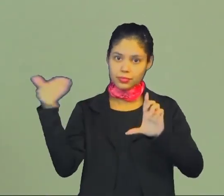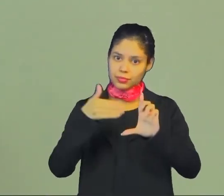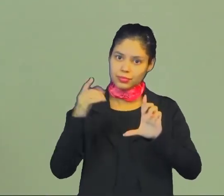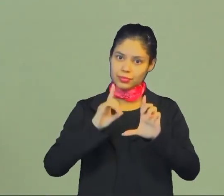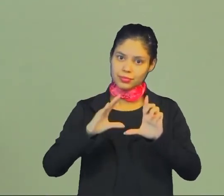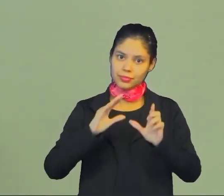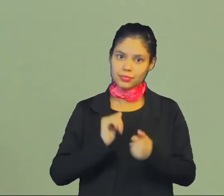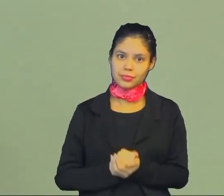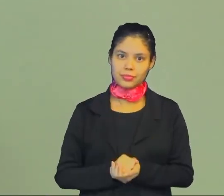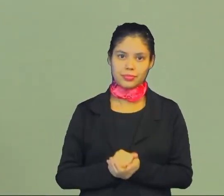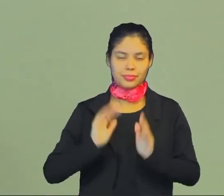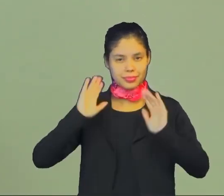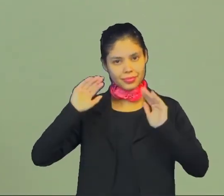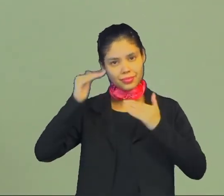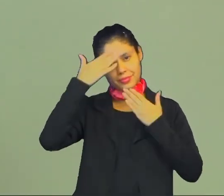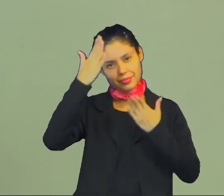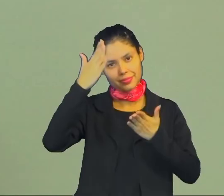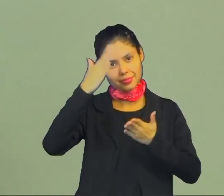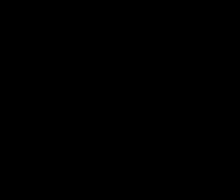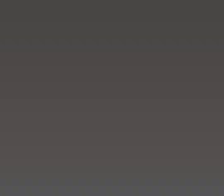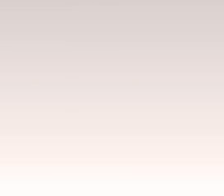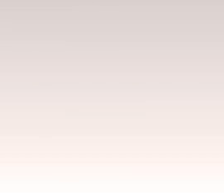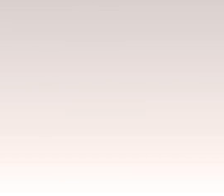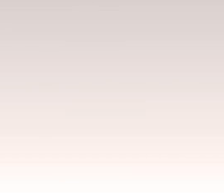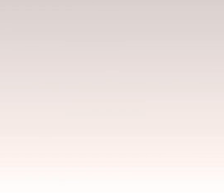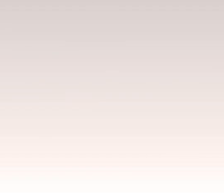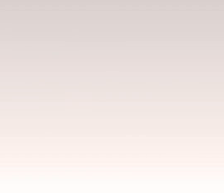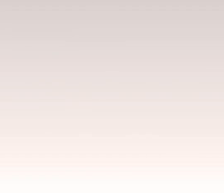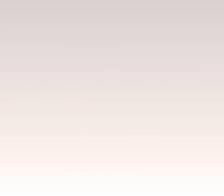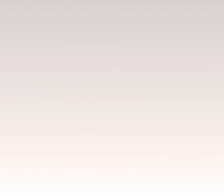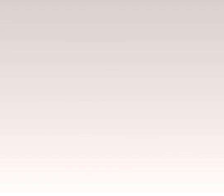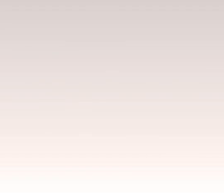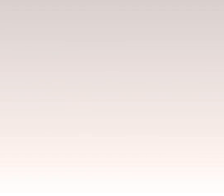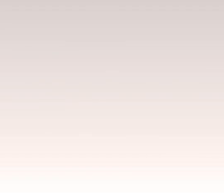informações acesse a plataforma ebook muito obrigada a